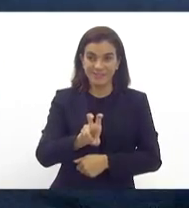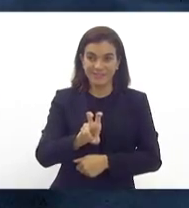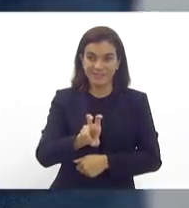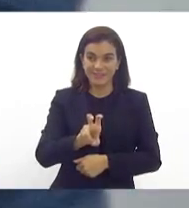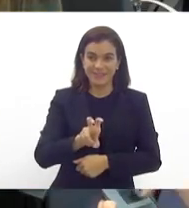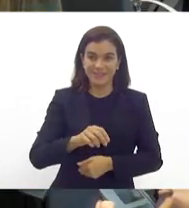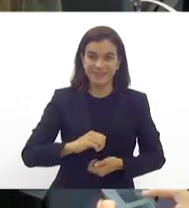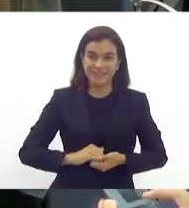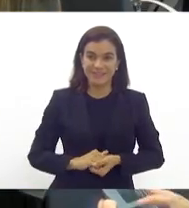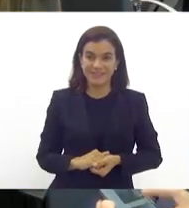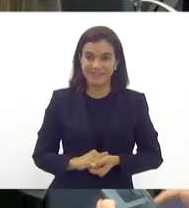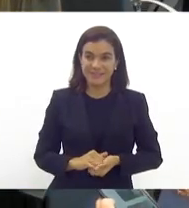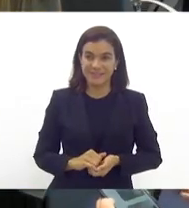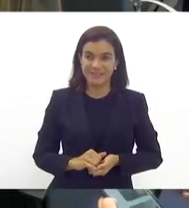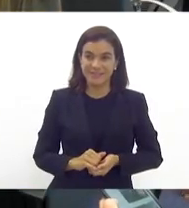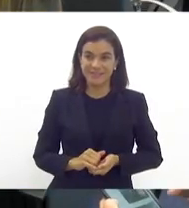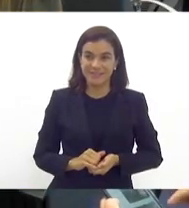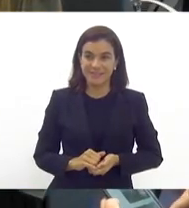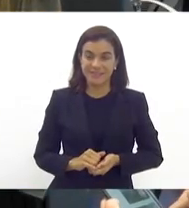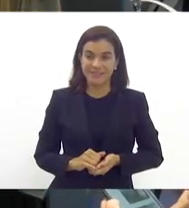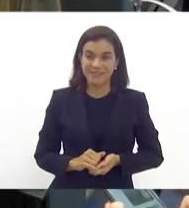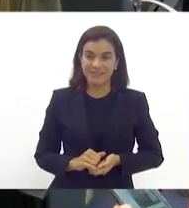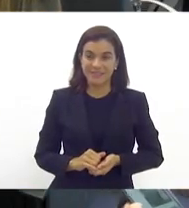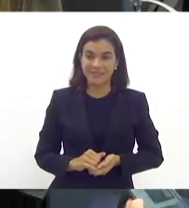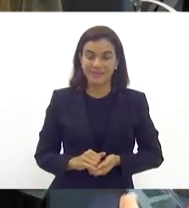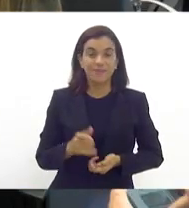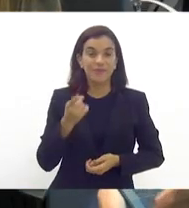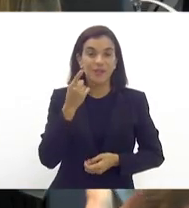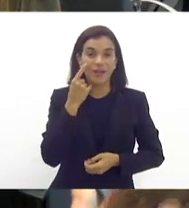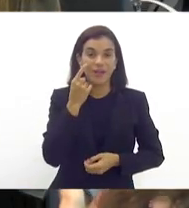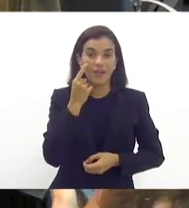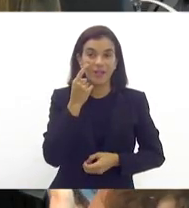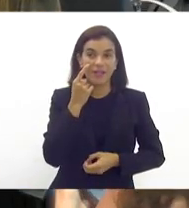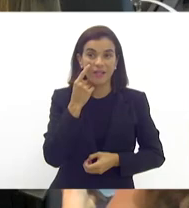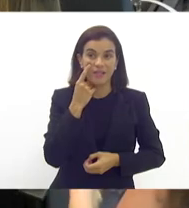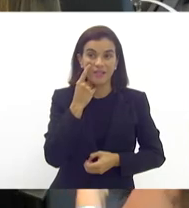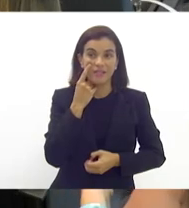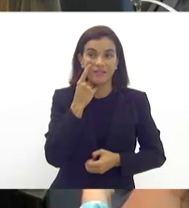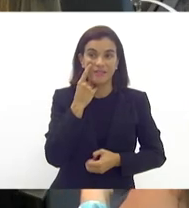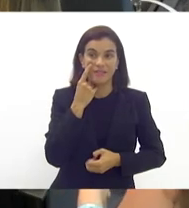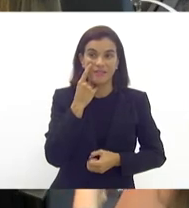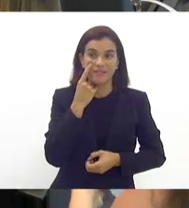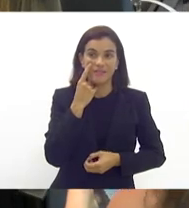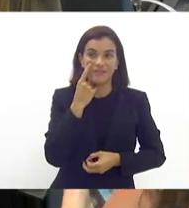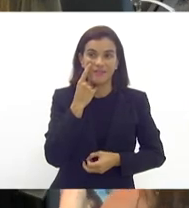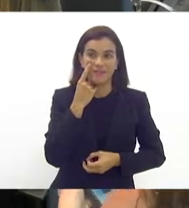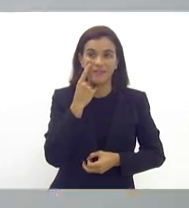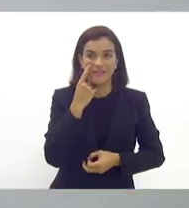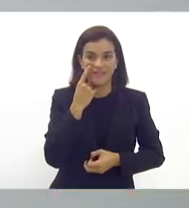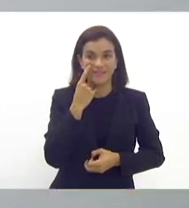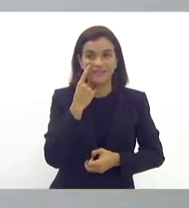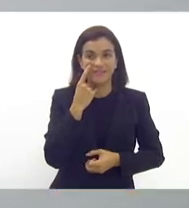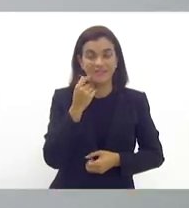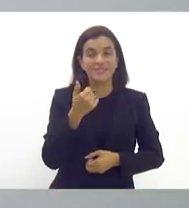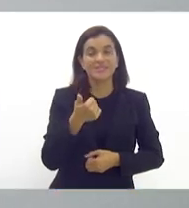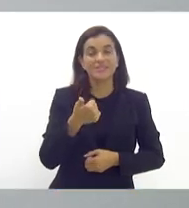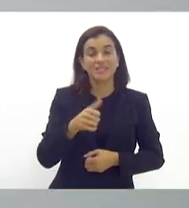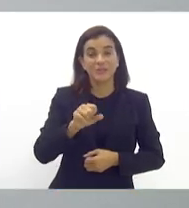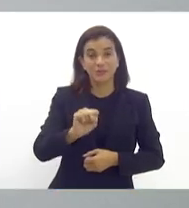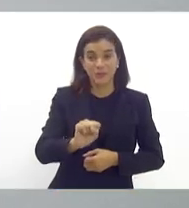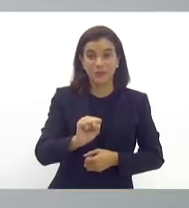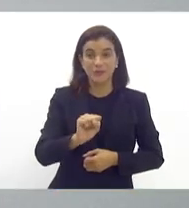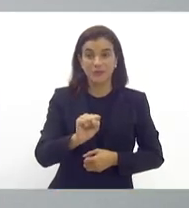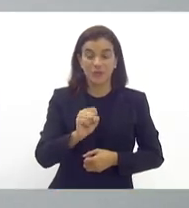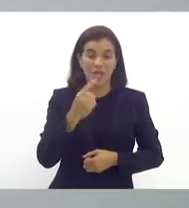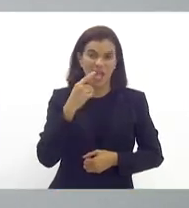defici Ah obrigada doutor olha só ele fala lá no caput tá Artigo 18 rapidinho